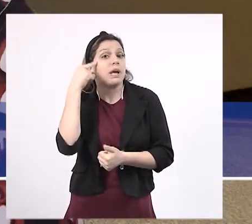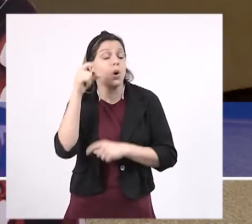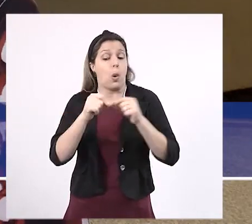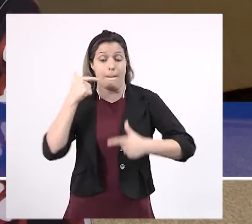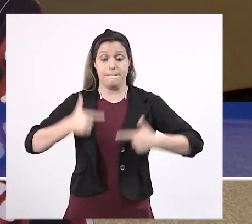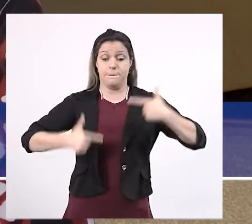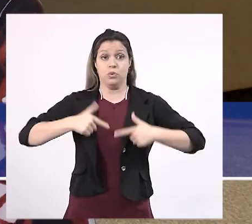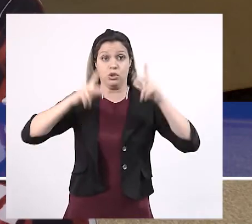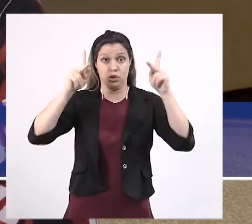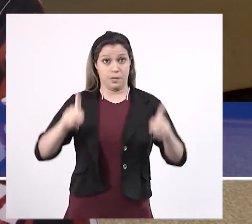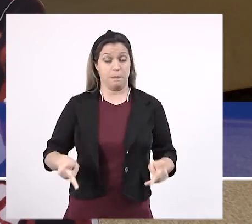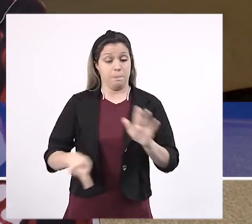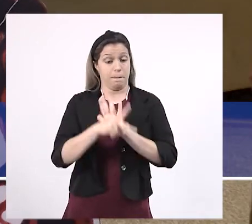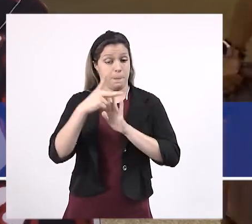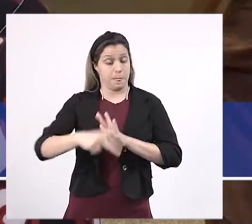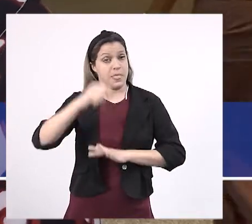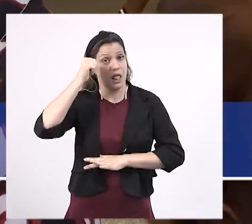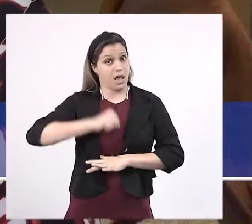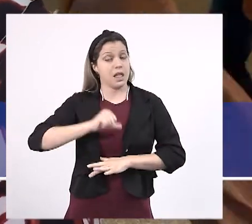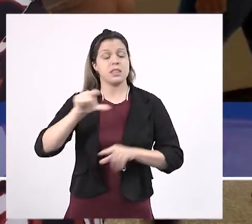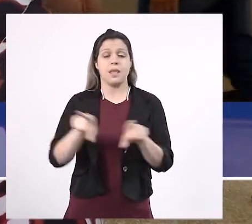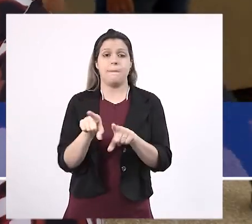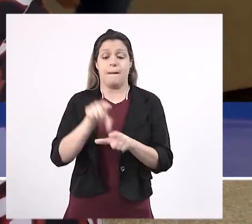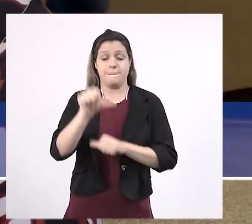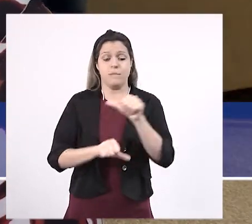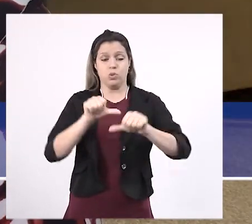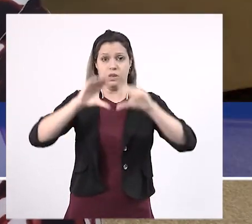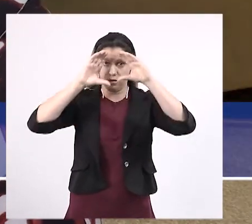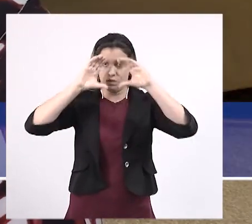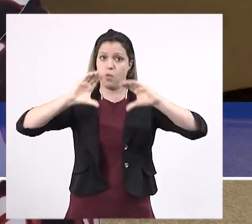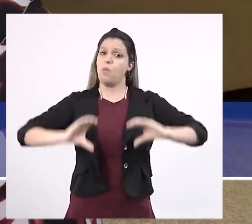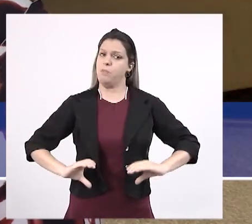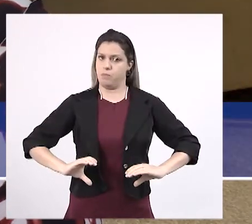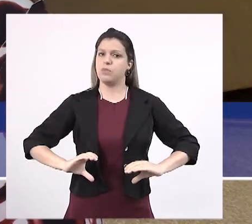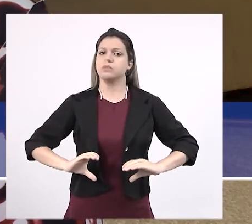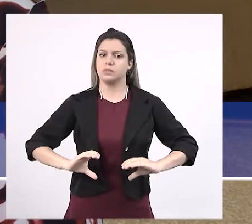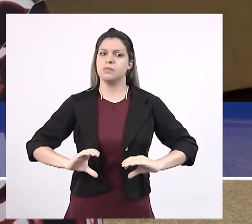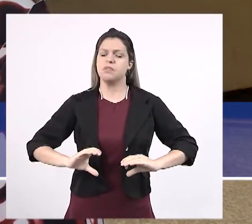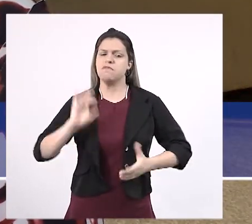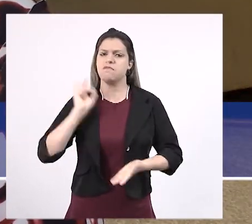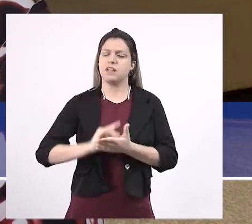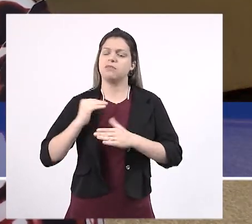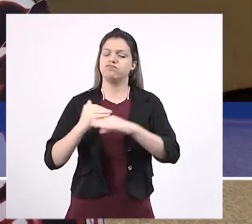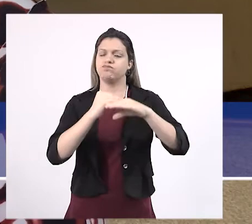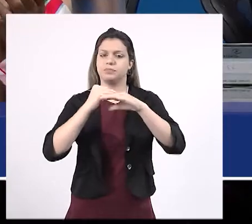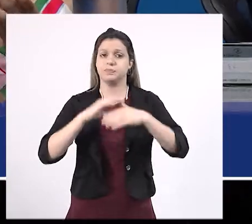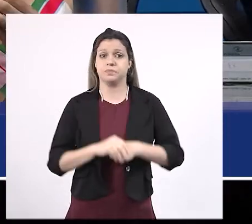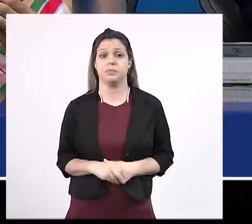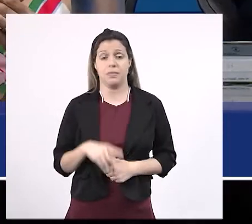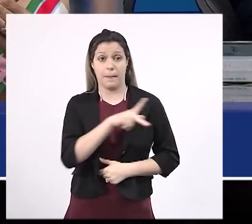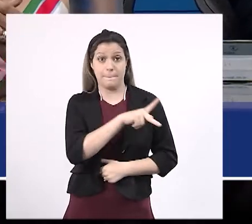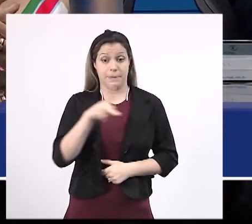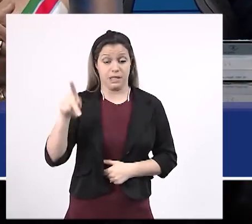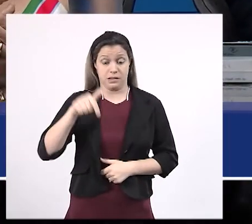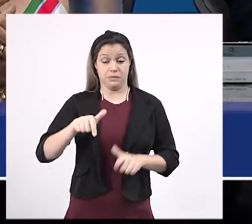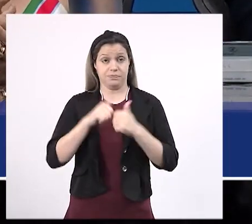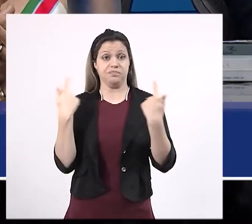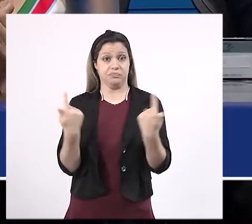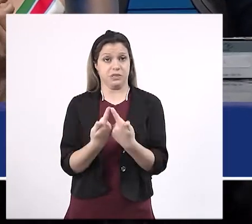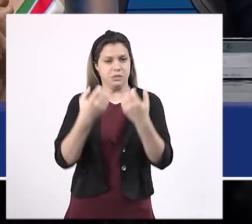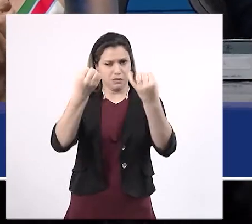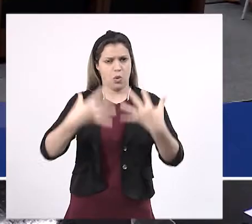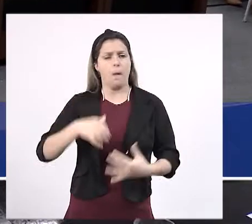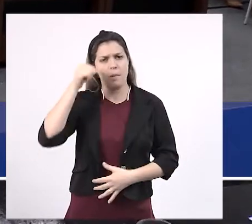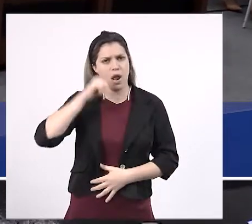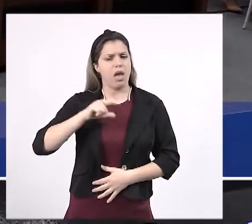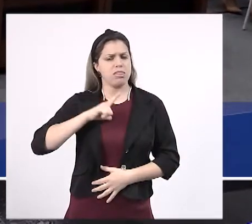imaginar políticas públicas e mudança de comportamento para implantar essa verdadeira igualdade. O presidente da Casa de Leis ressaltou